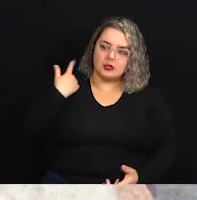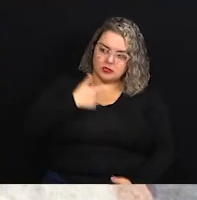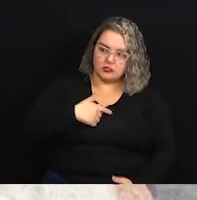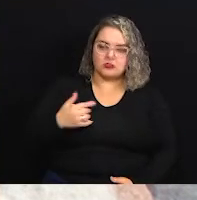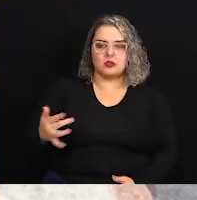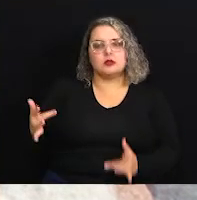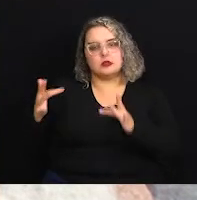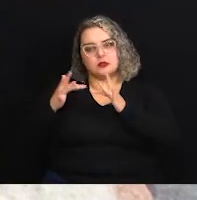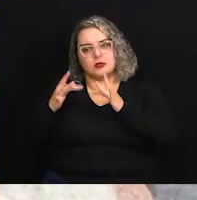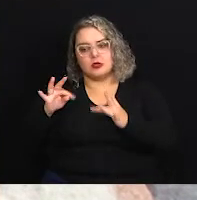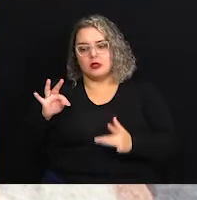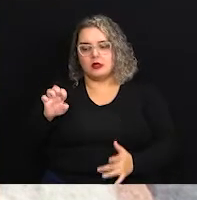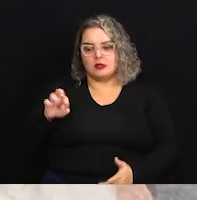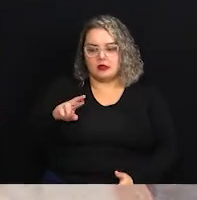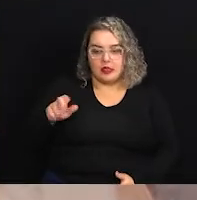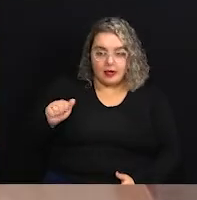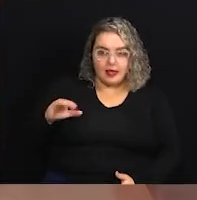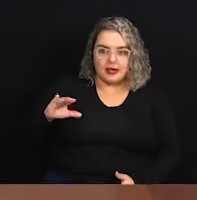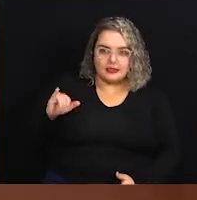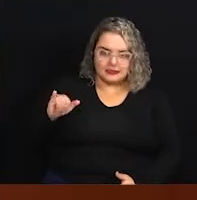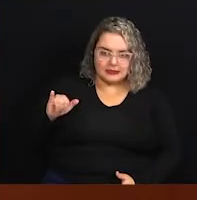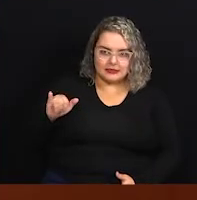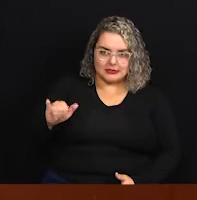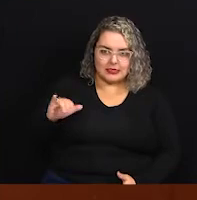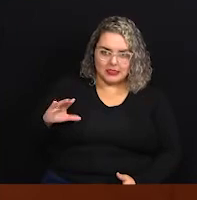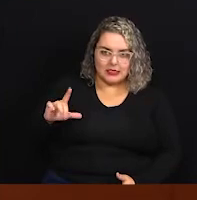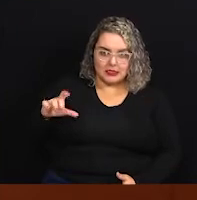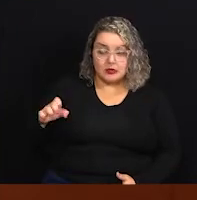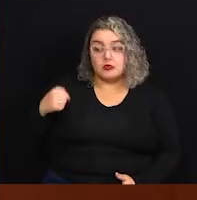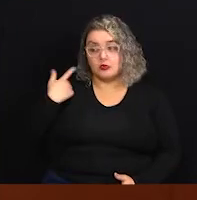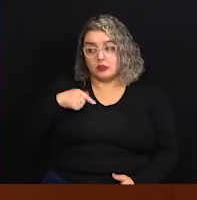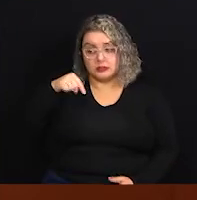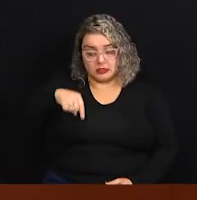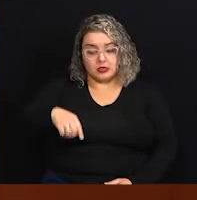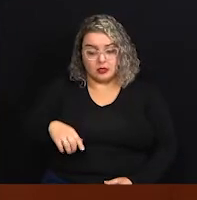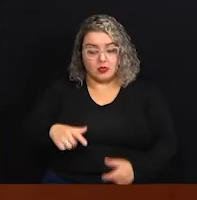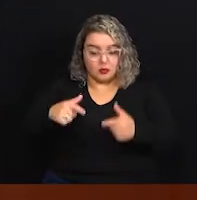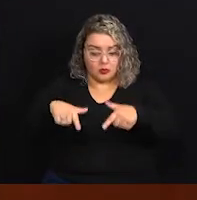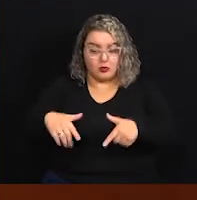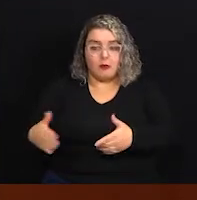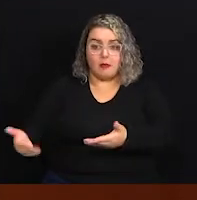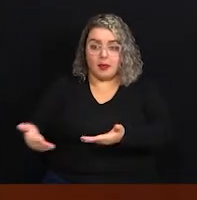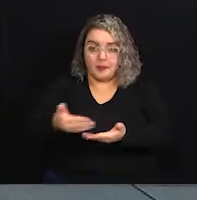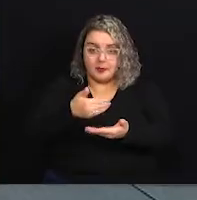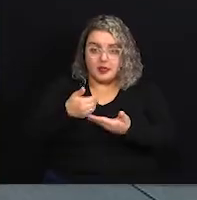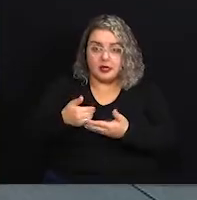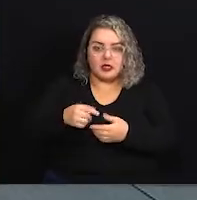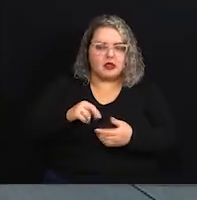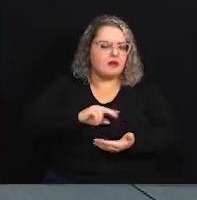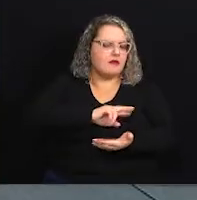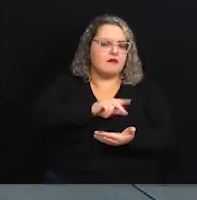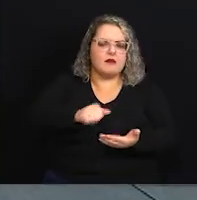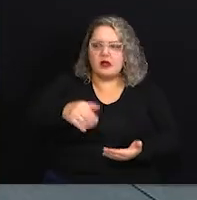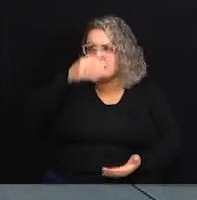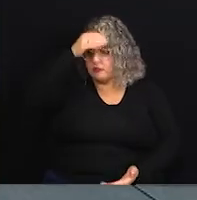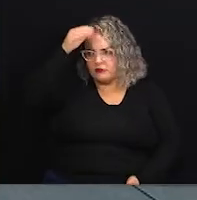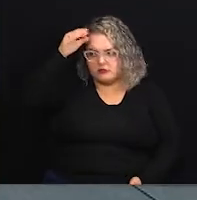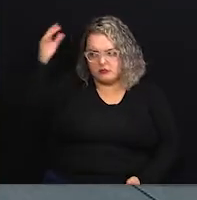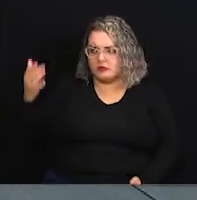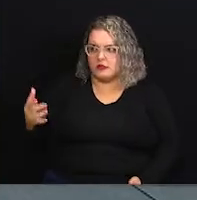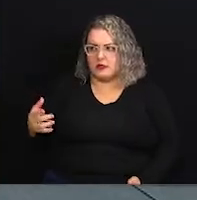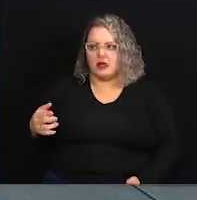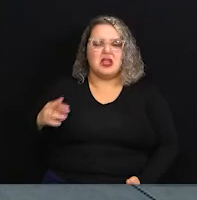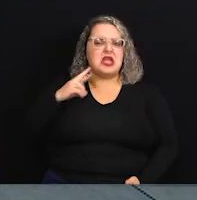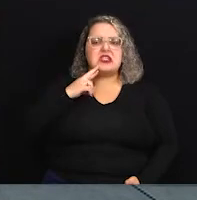de nós entrarmos em contato com a TerraCycle e se hoje nós somos um ponto de coleta deles, dessas esponjas. E muitos clientes, até quem não é cliente,